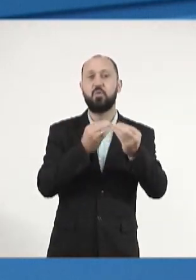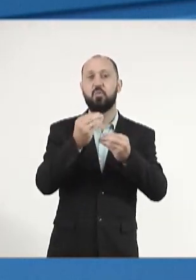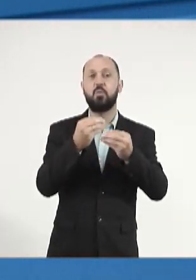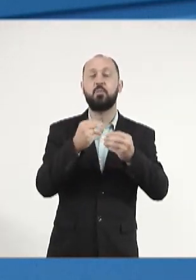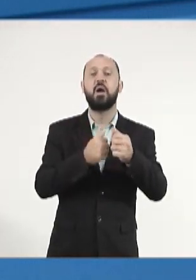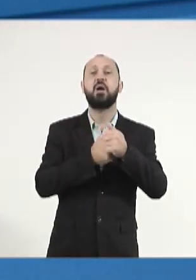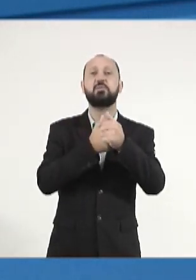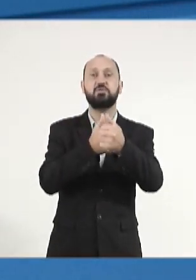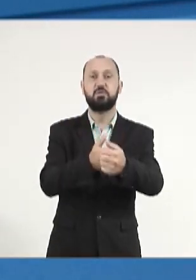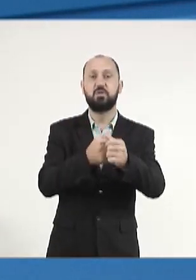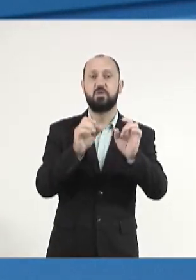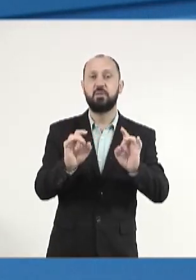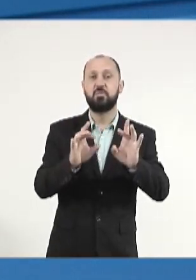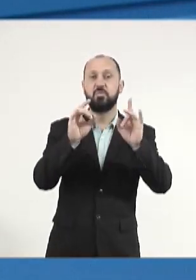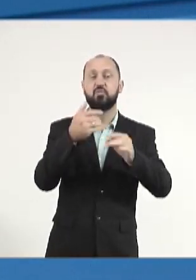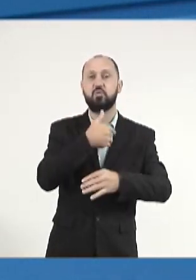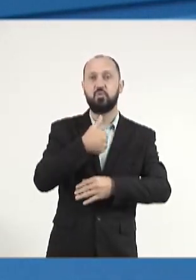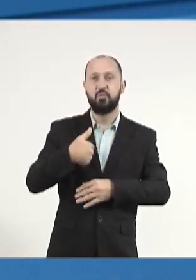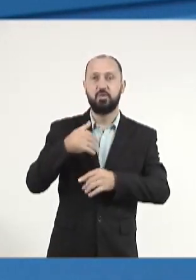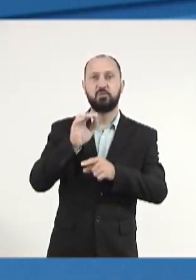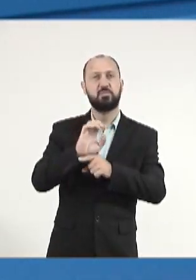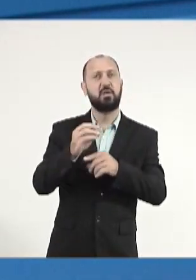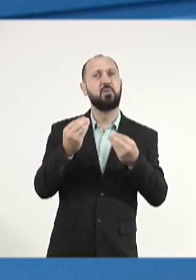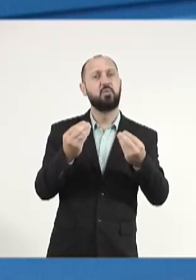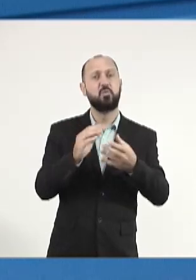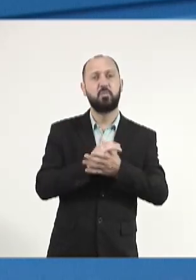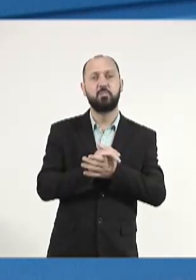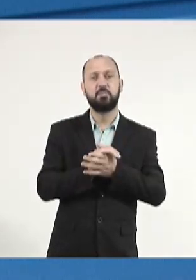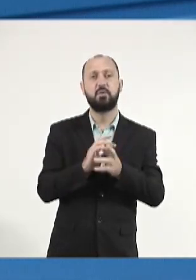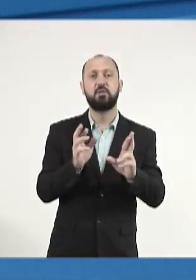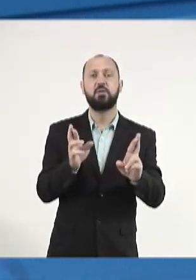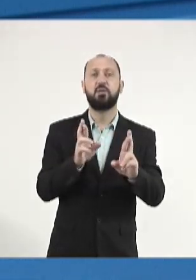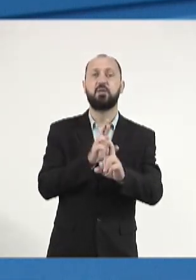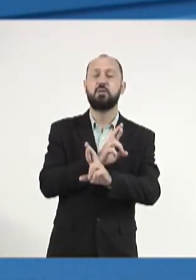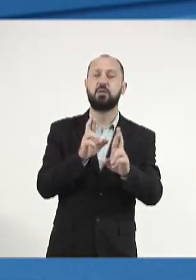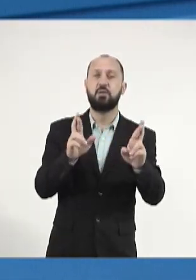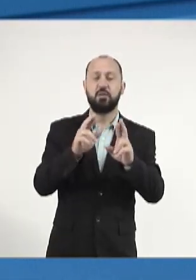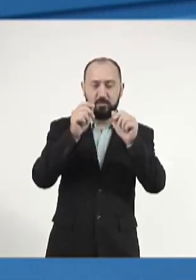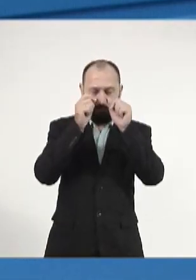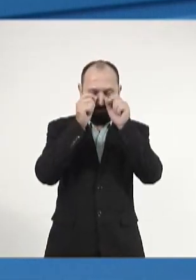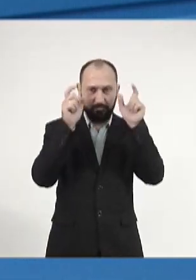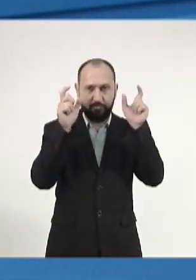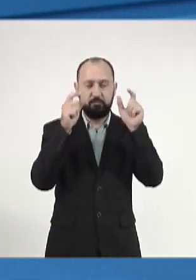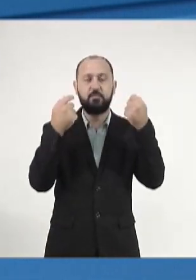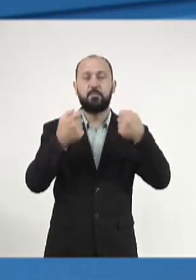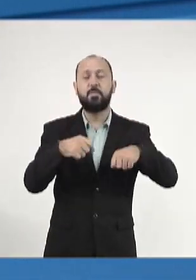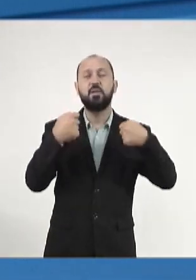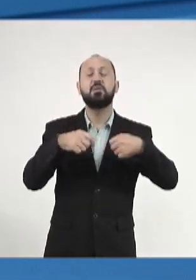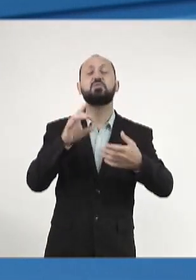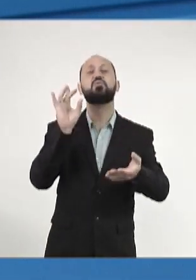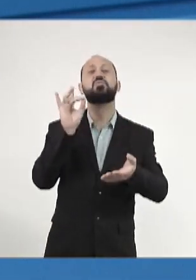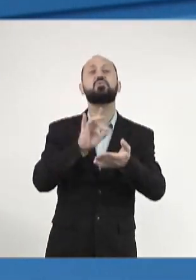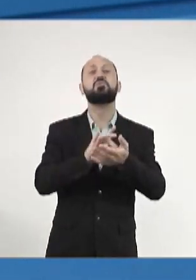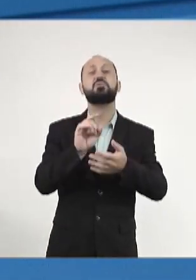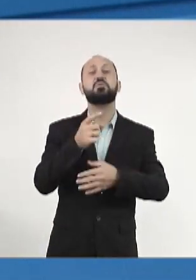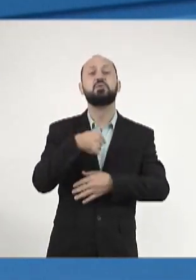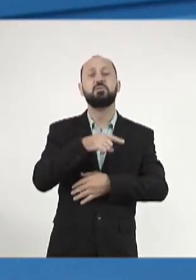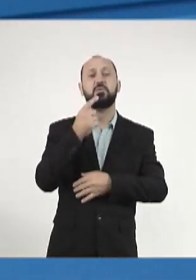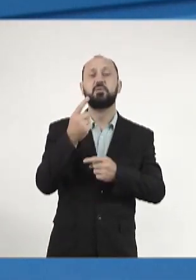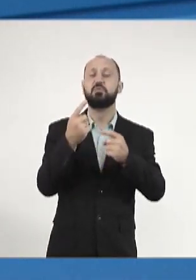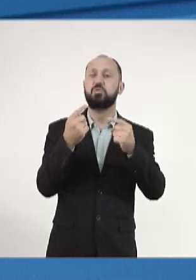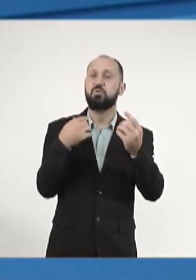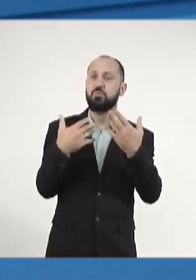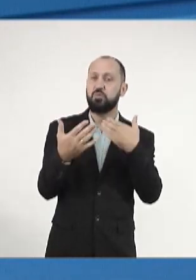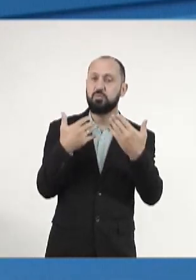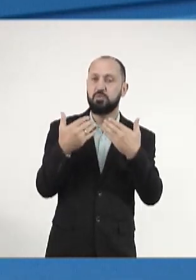uma assessora especial do governo do Estado. Então, essas relações nos chamam a atenção, é preciso realmente que a gente faça um